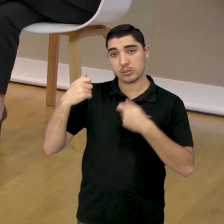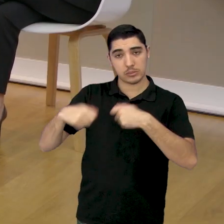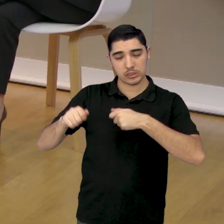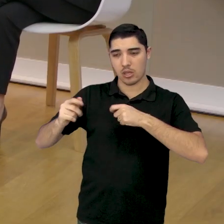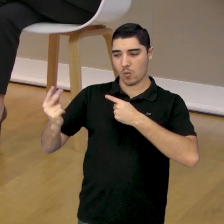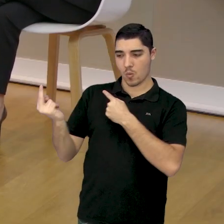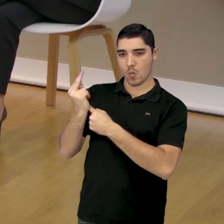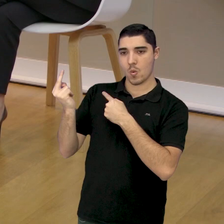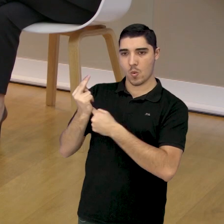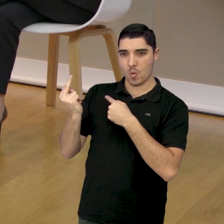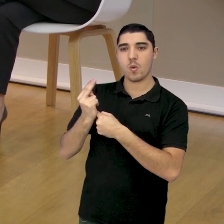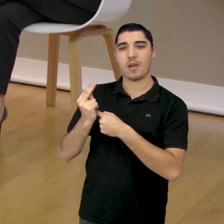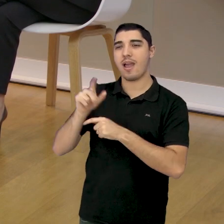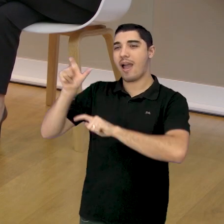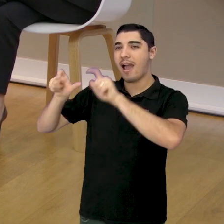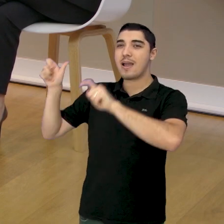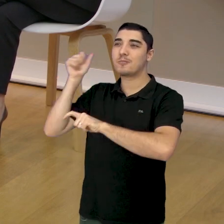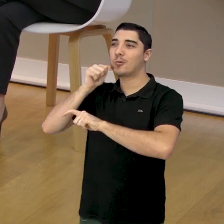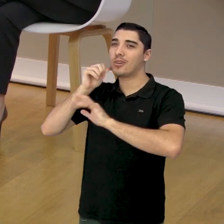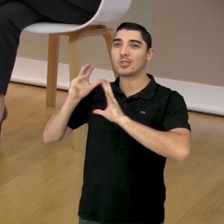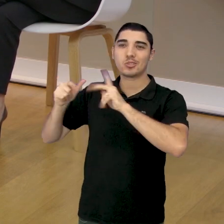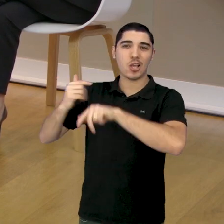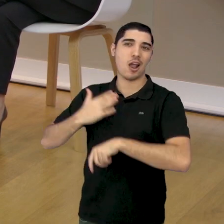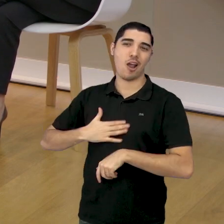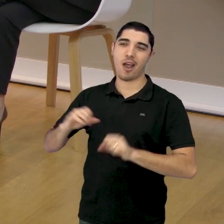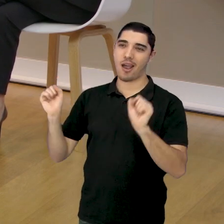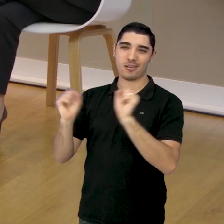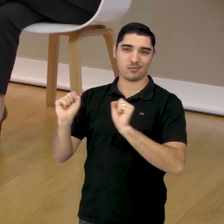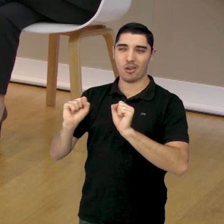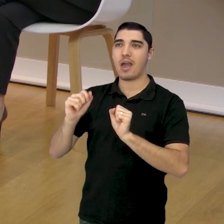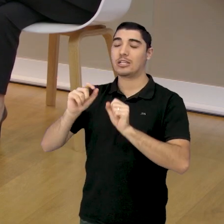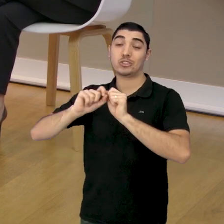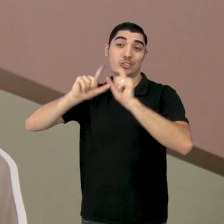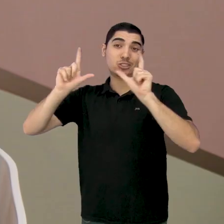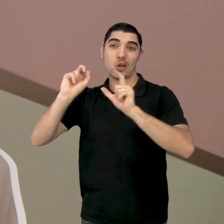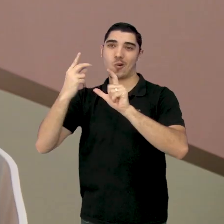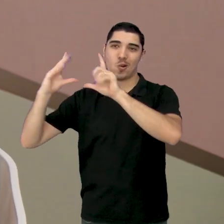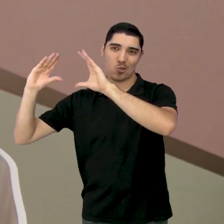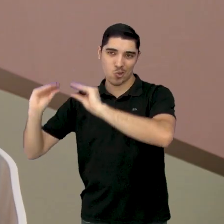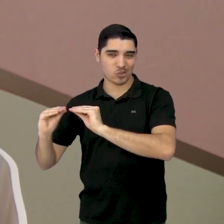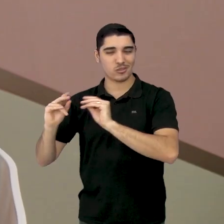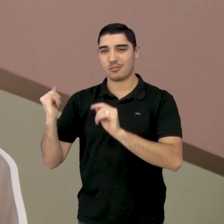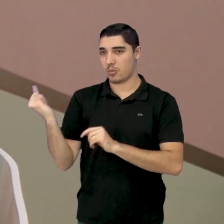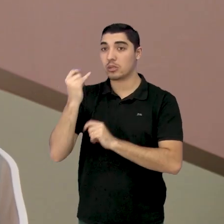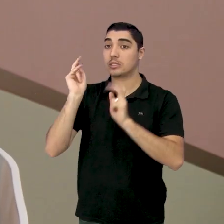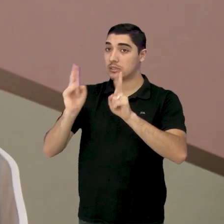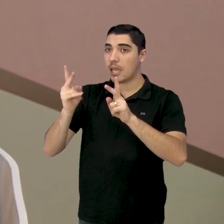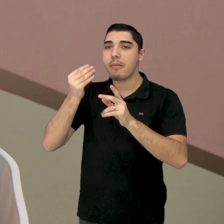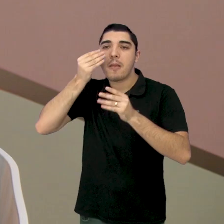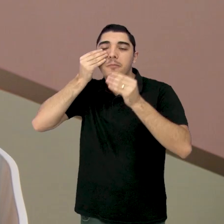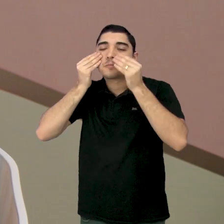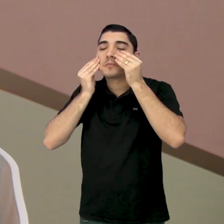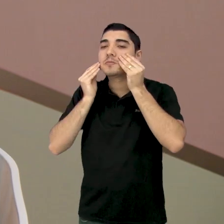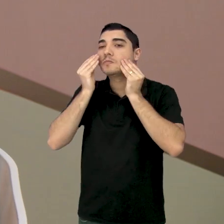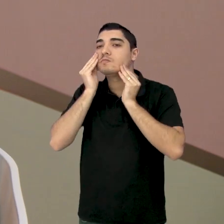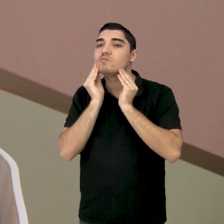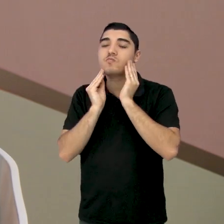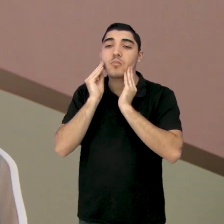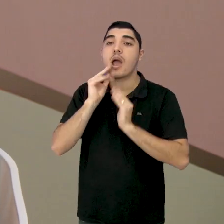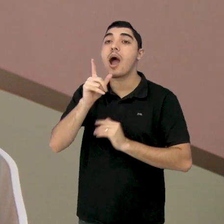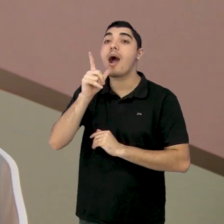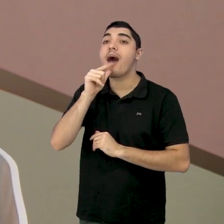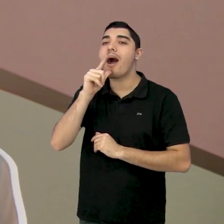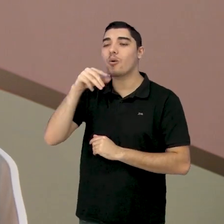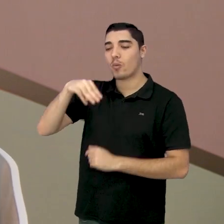esse cuidado, né, o skincare, que acho que a mulherada adora, tanto para o dia quanto para a noite. Então, é importante a gente higienizar essa pele usar